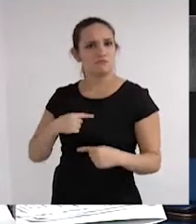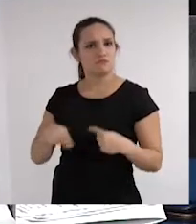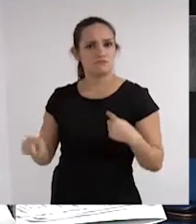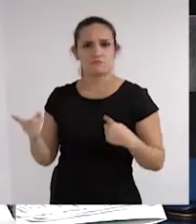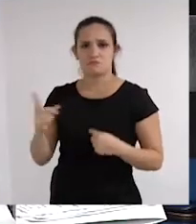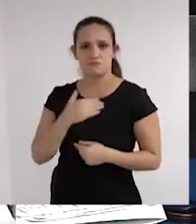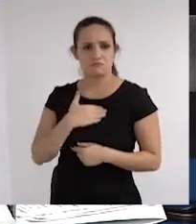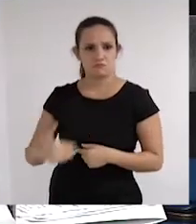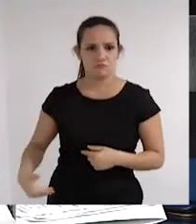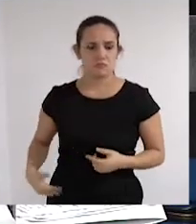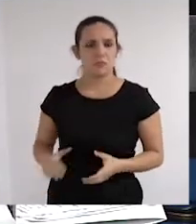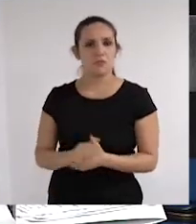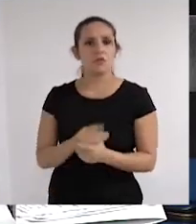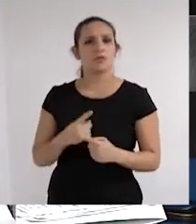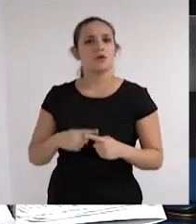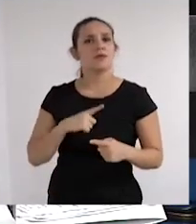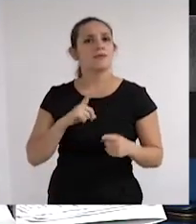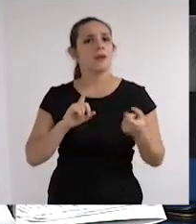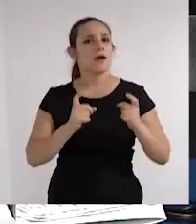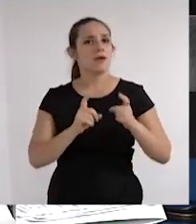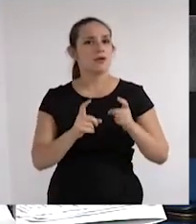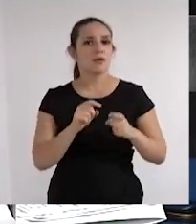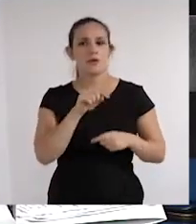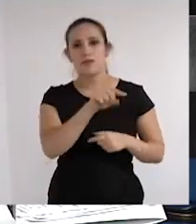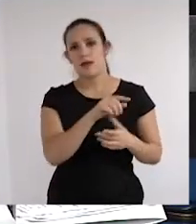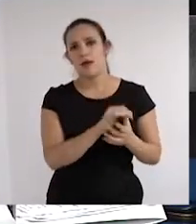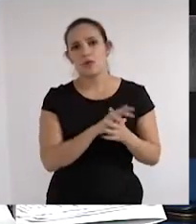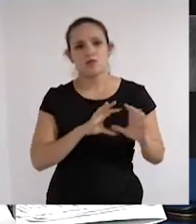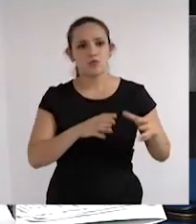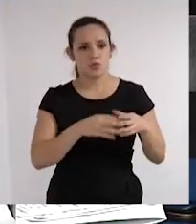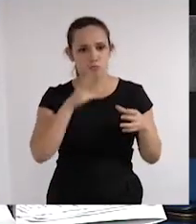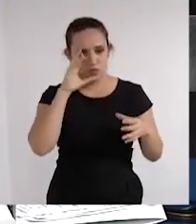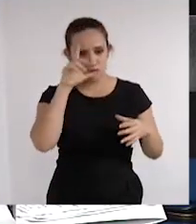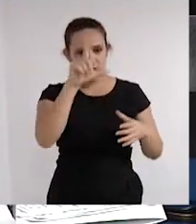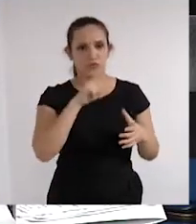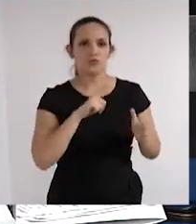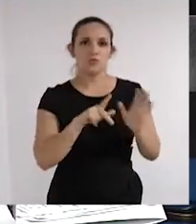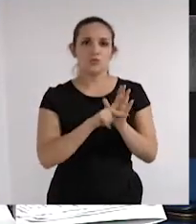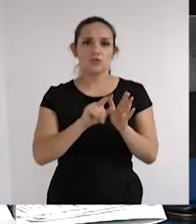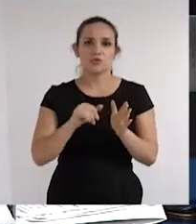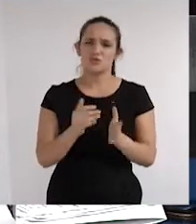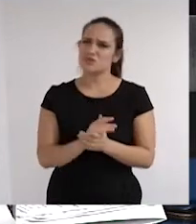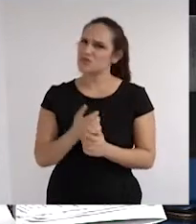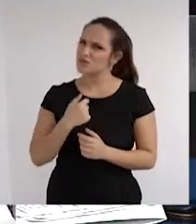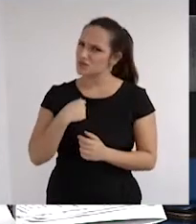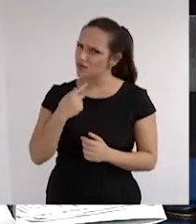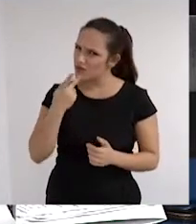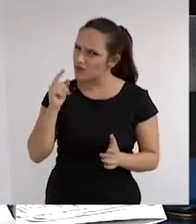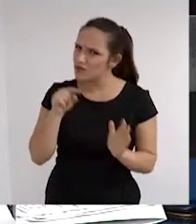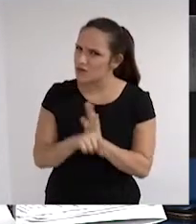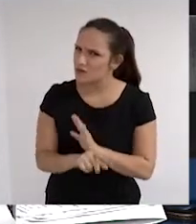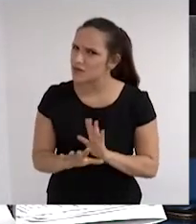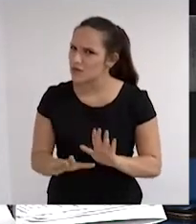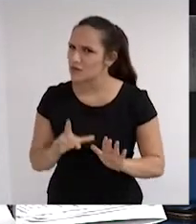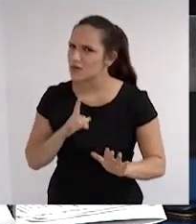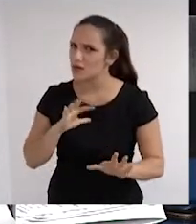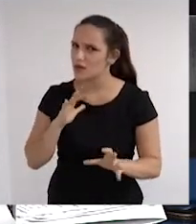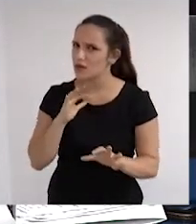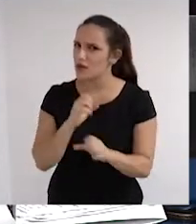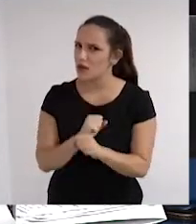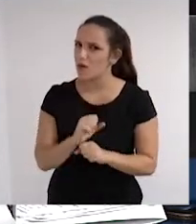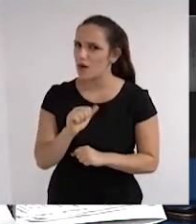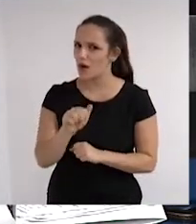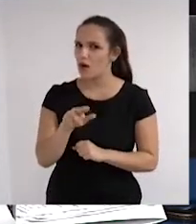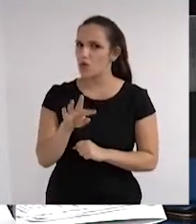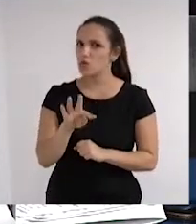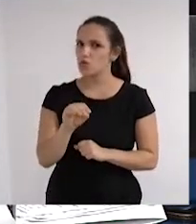numa reunião, que foi feita uma reunião com os líderes, que foi apresentado o projeto, eu questionei a questão do cálculo atuarial, há 3